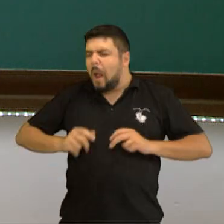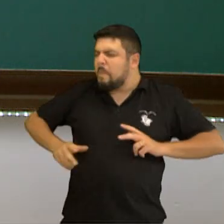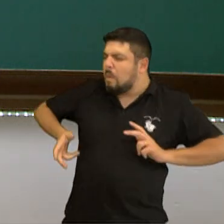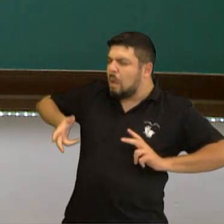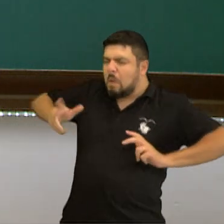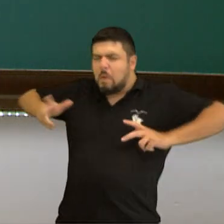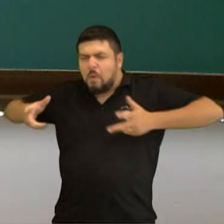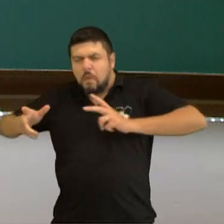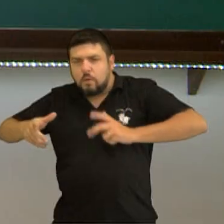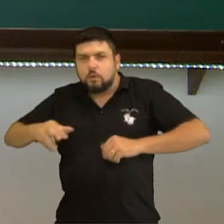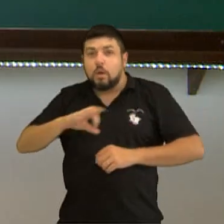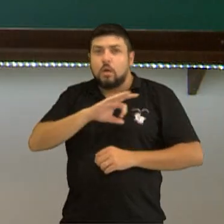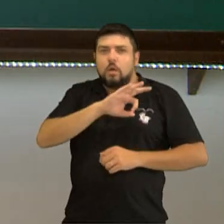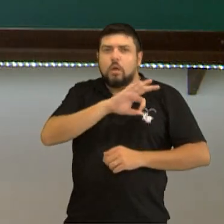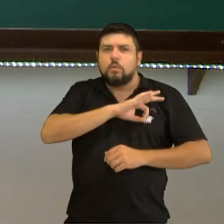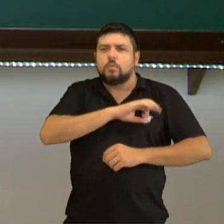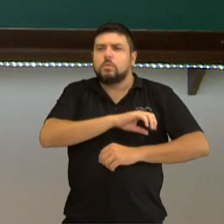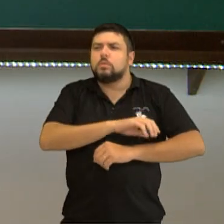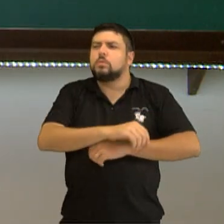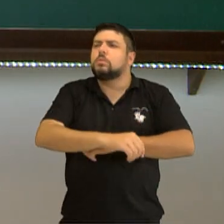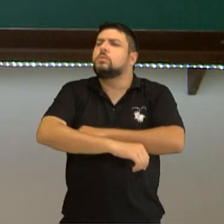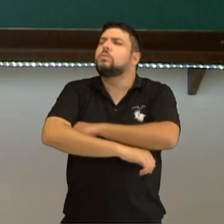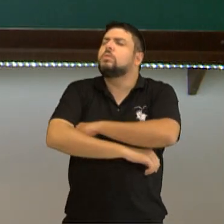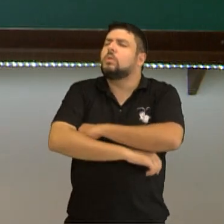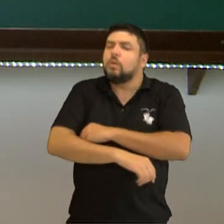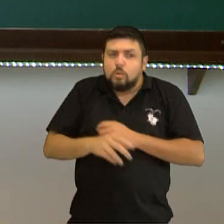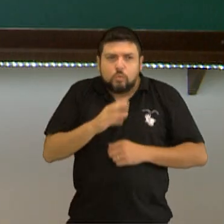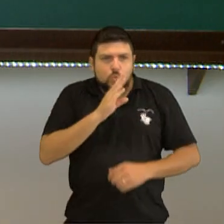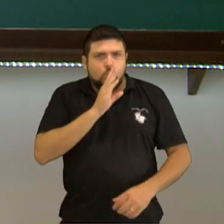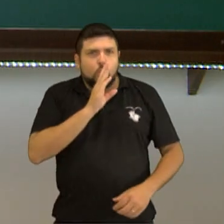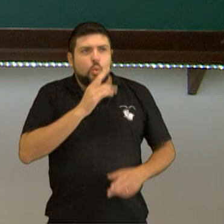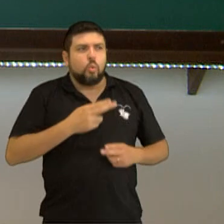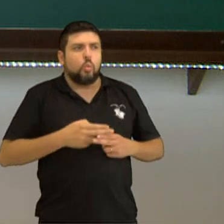né, começa ali a entrar em forma, digamos ali.